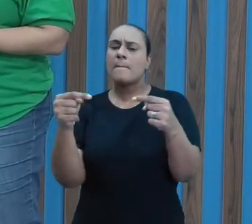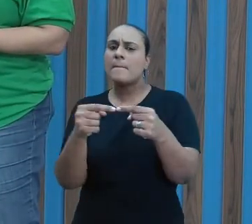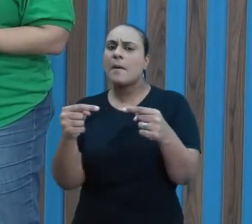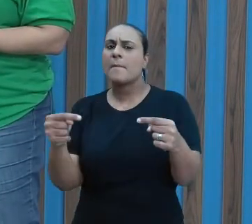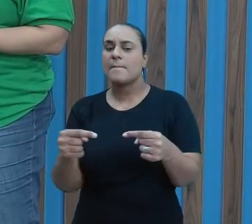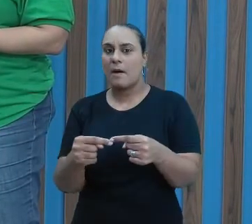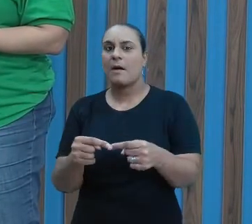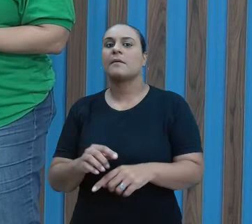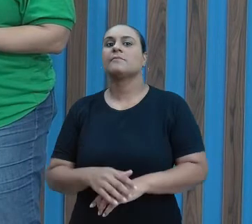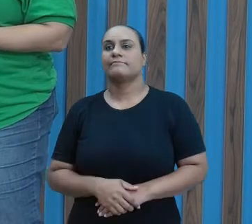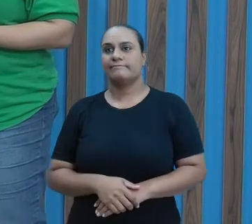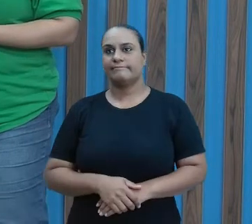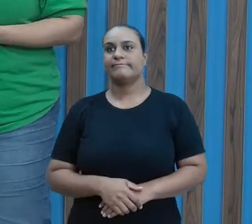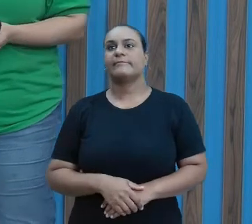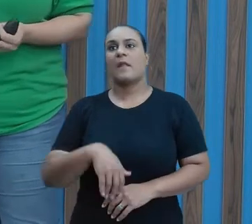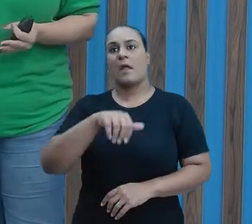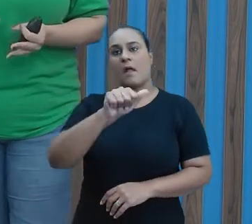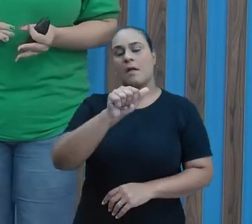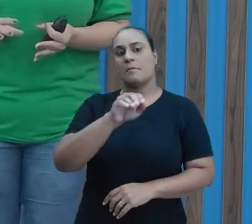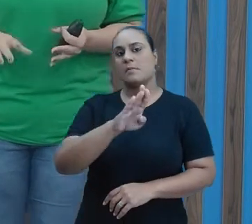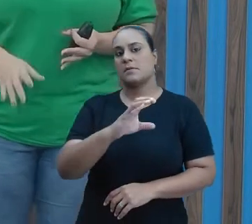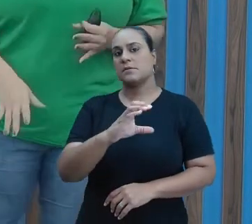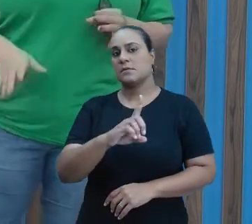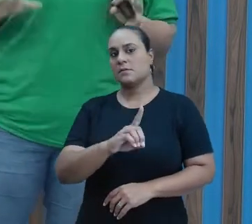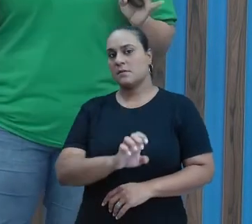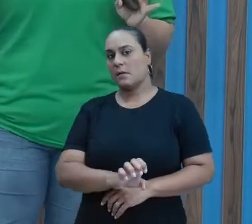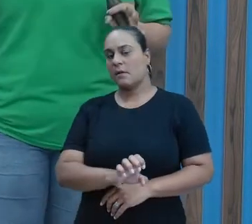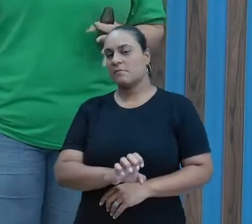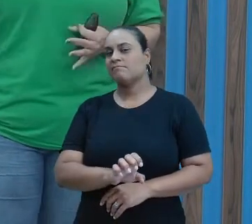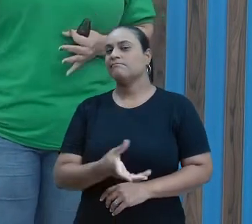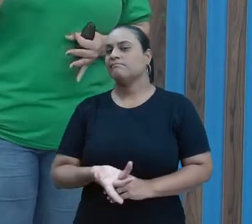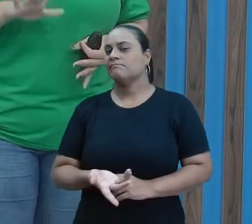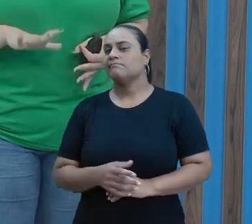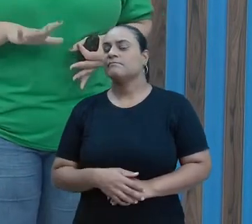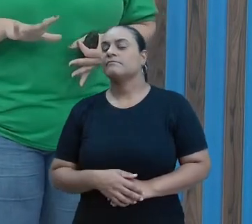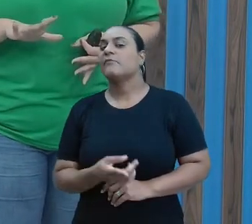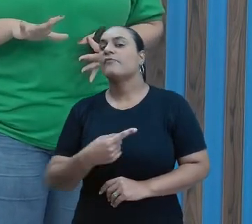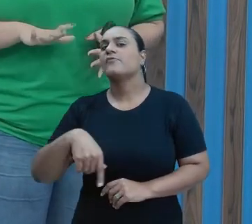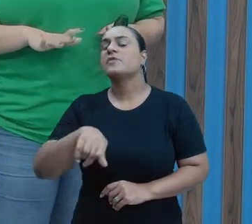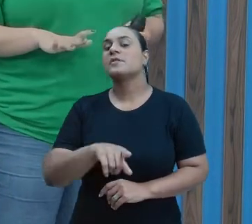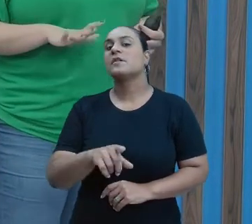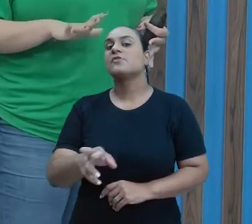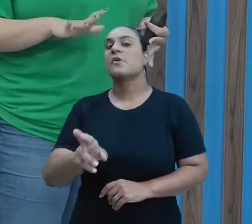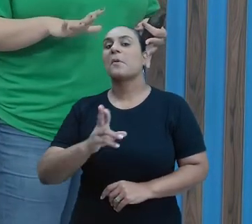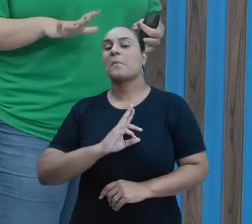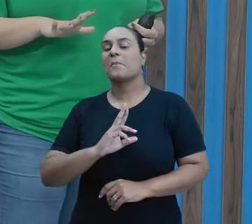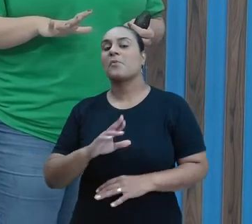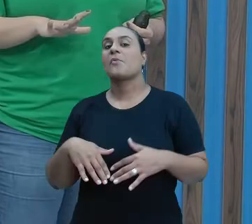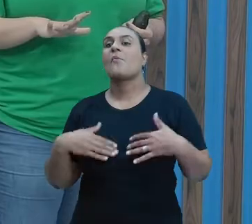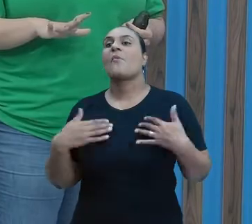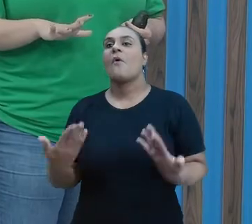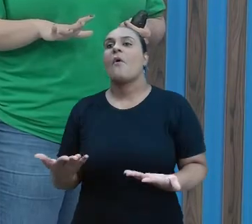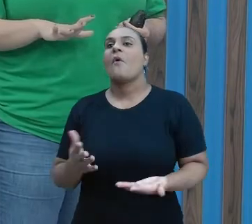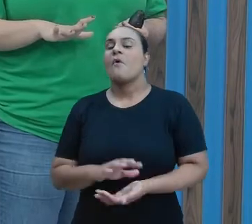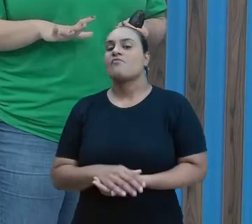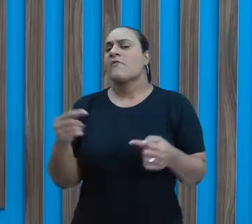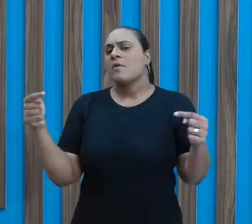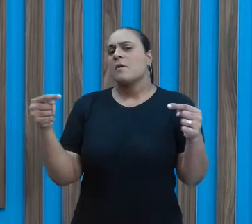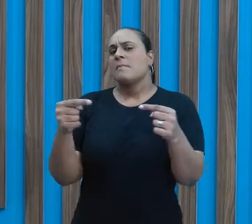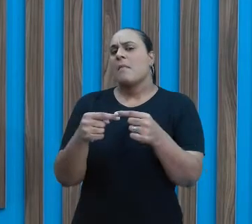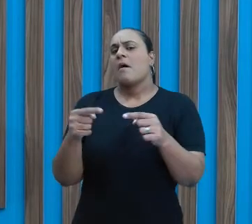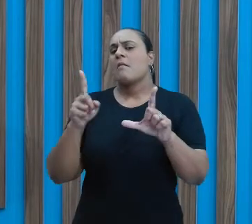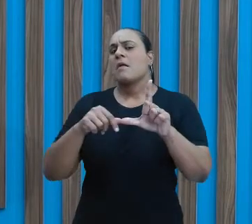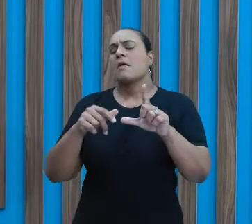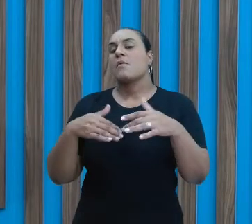letras A, B, C, D e E. E a gente quer que vocês digam para a gente, né, professora? Vamos esperar aí, né?